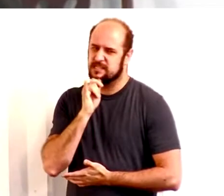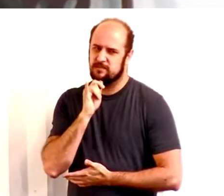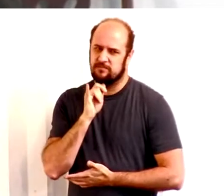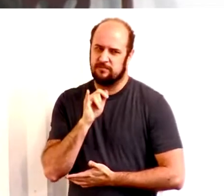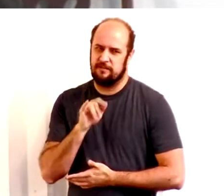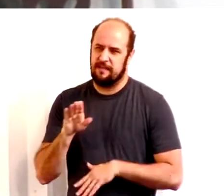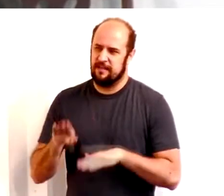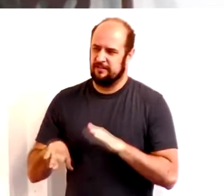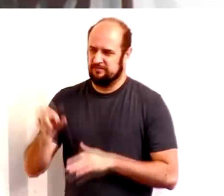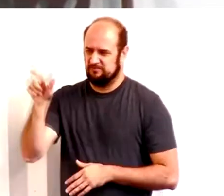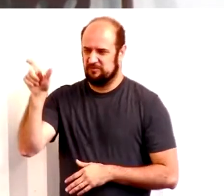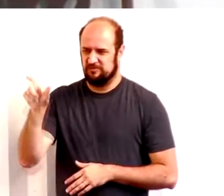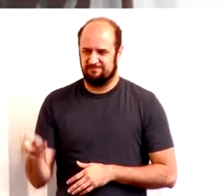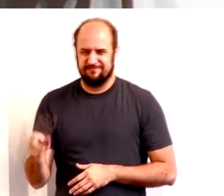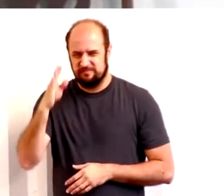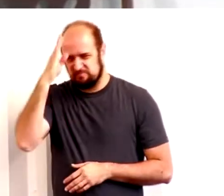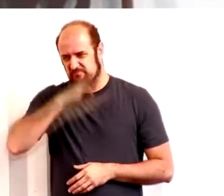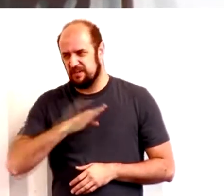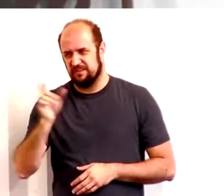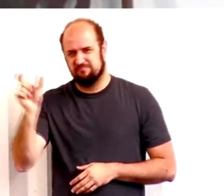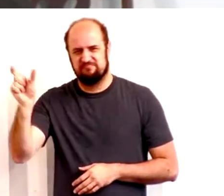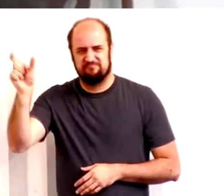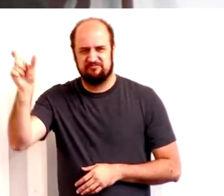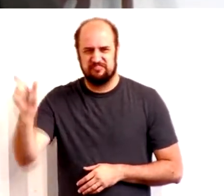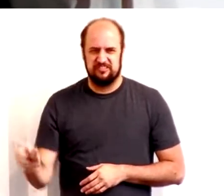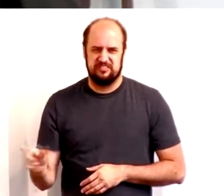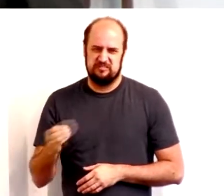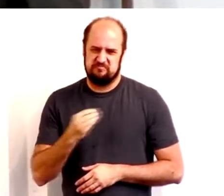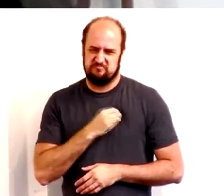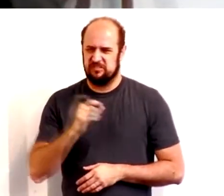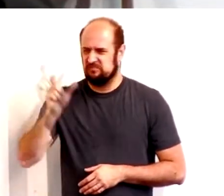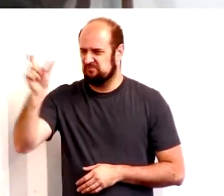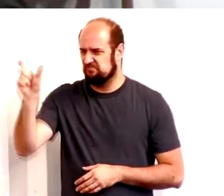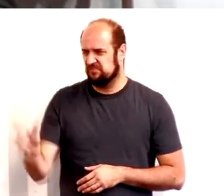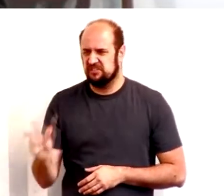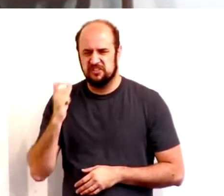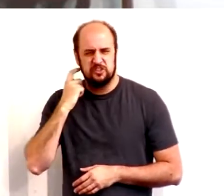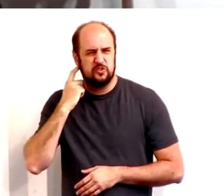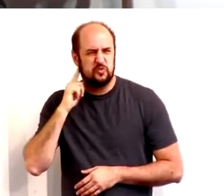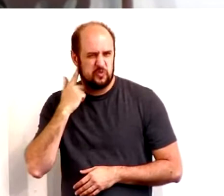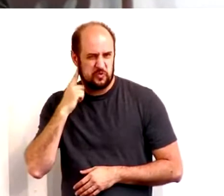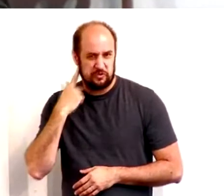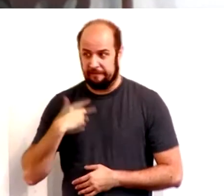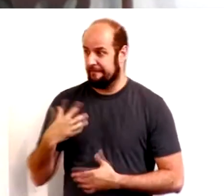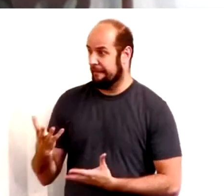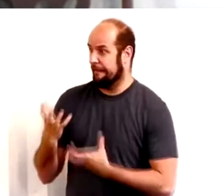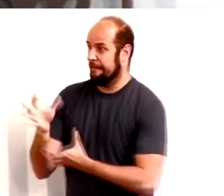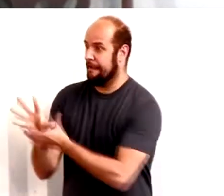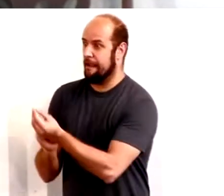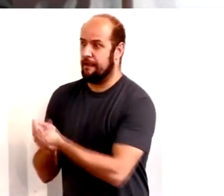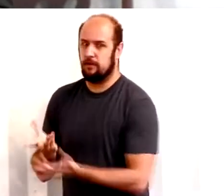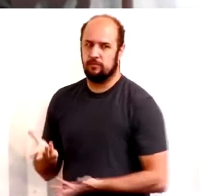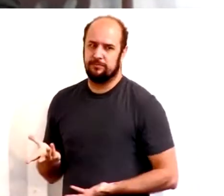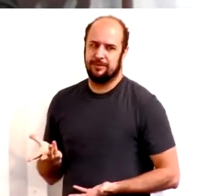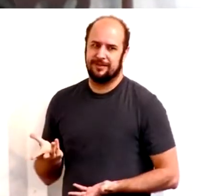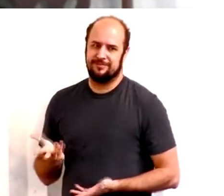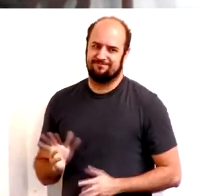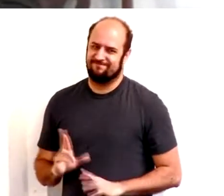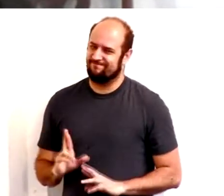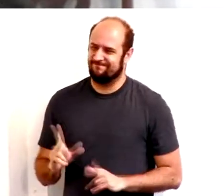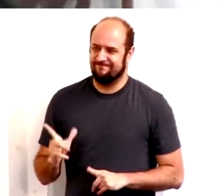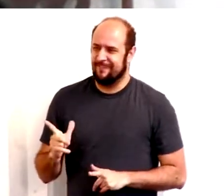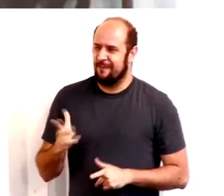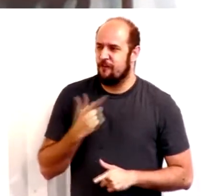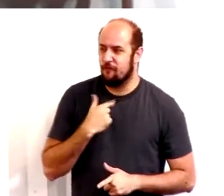caráter cristão. Talvez você segue pessoas que impulsionam o seu coração a desejar